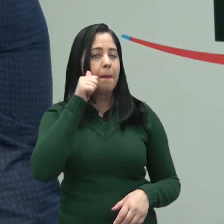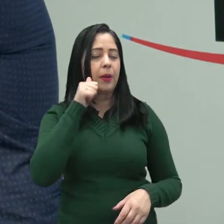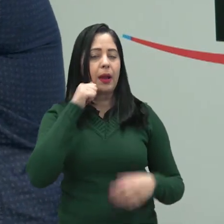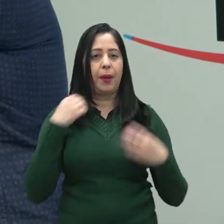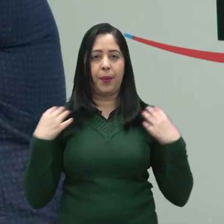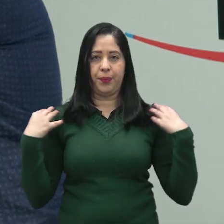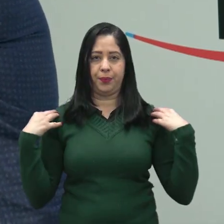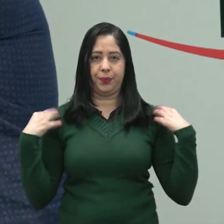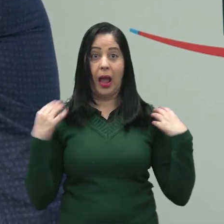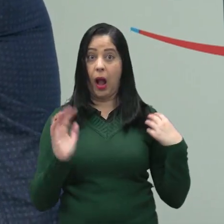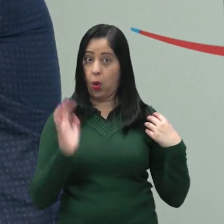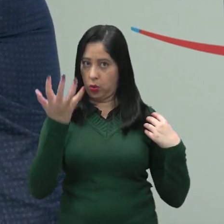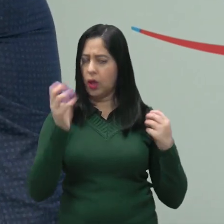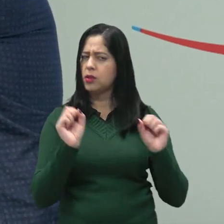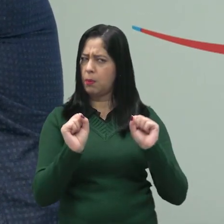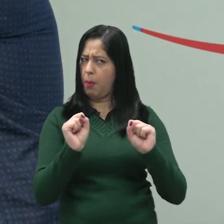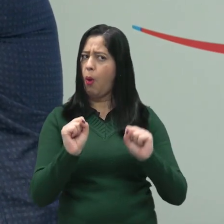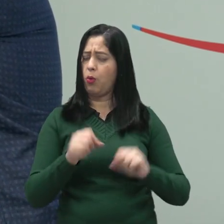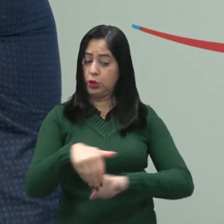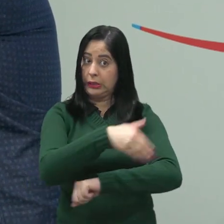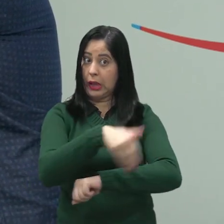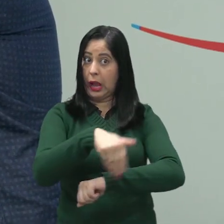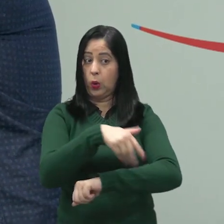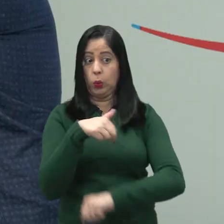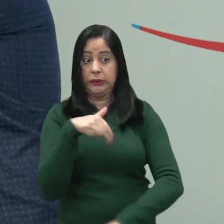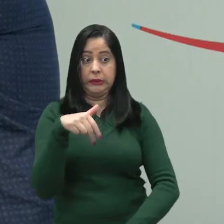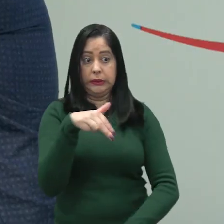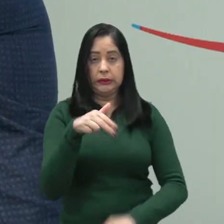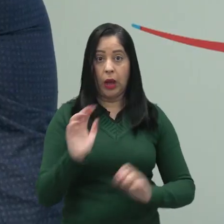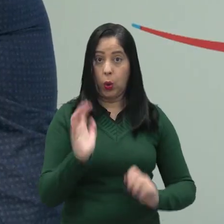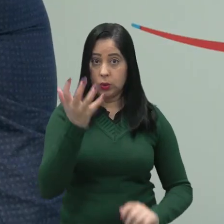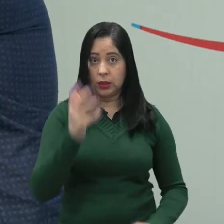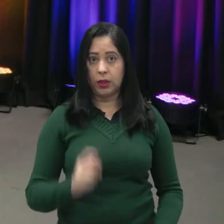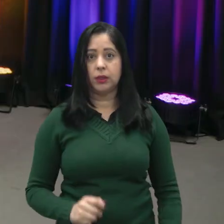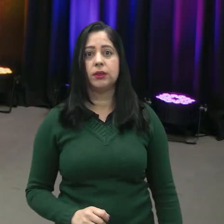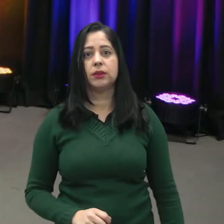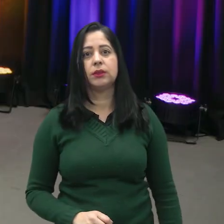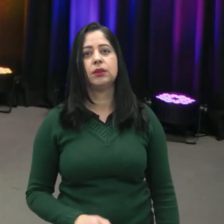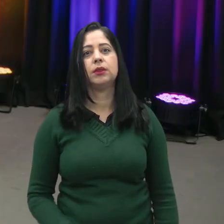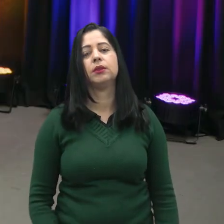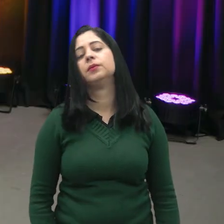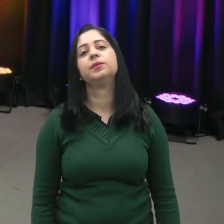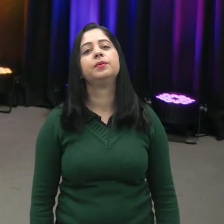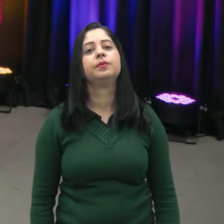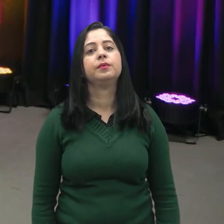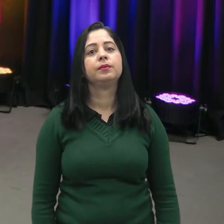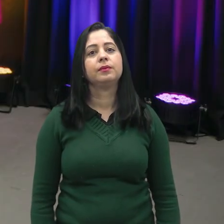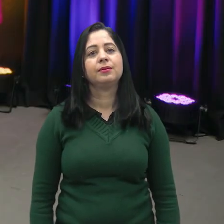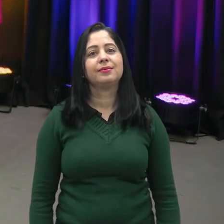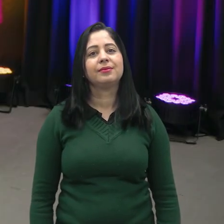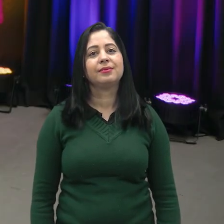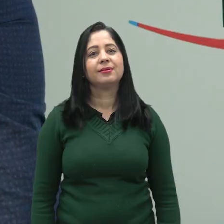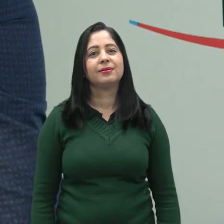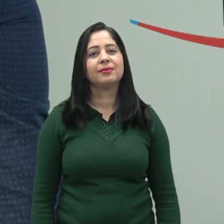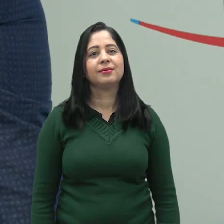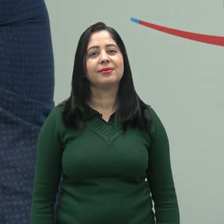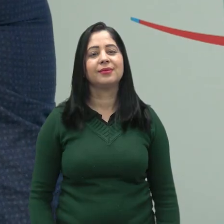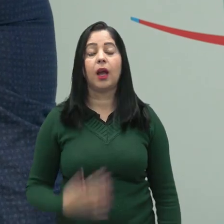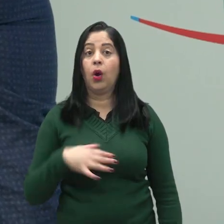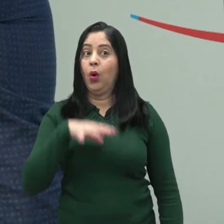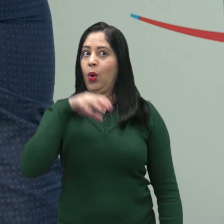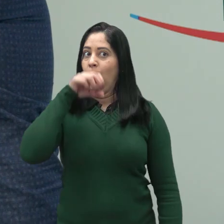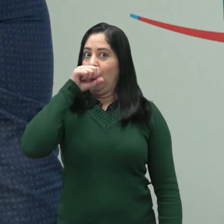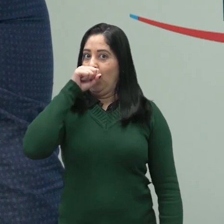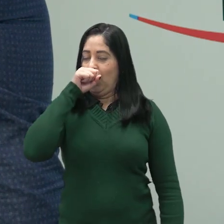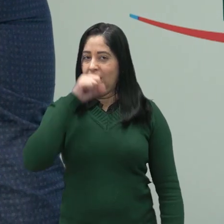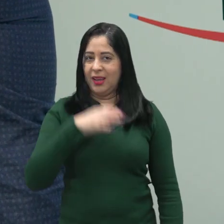chão. Deixa eu dar uma respirada aqui. Oh, respira. Respira. Tá bom? Tô esquentando aqui, porque... A gente utiliza uma técnica chamada...